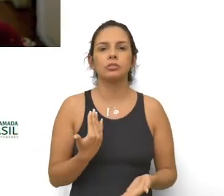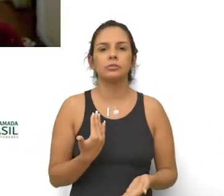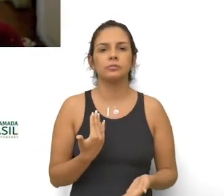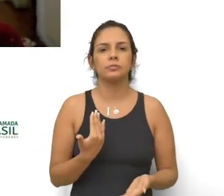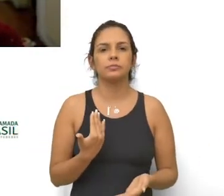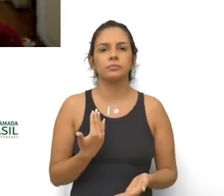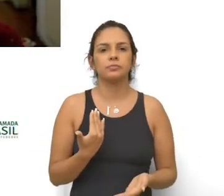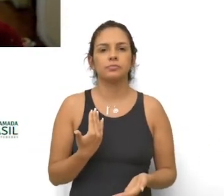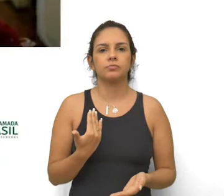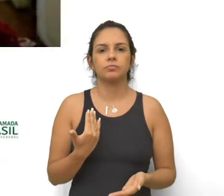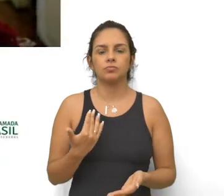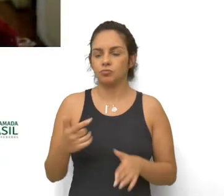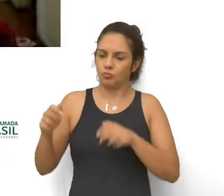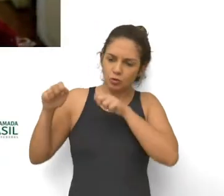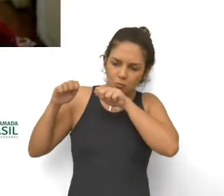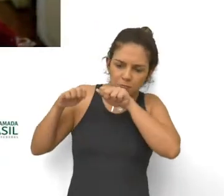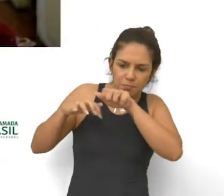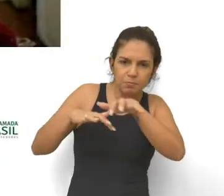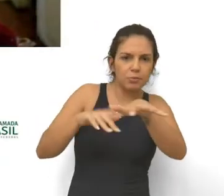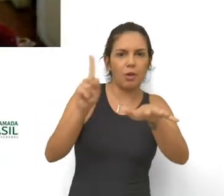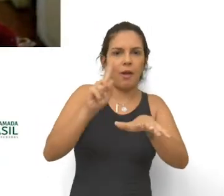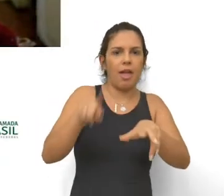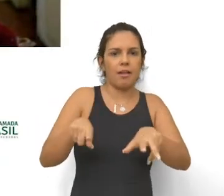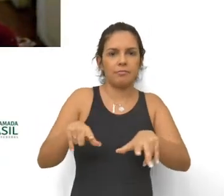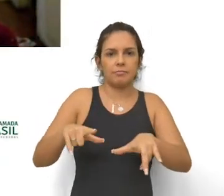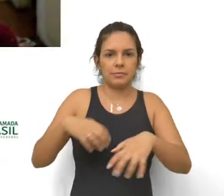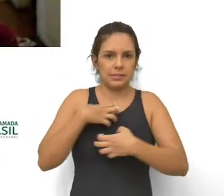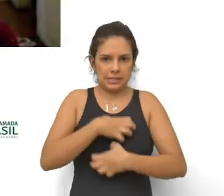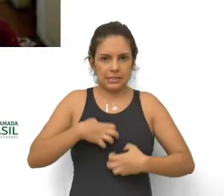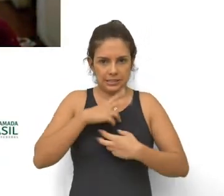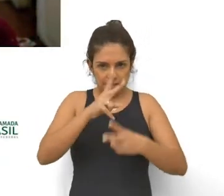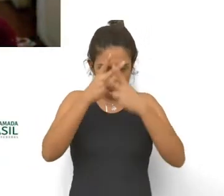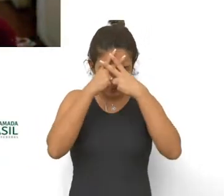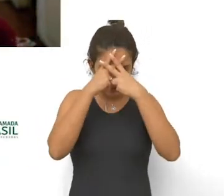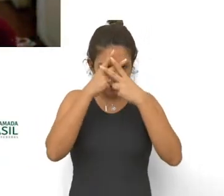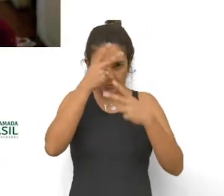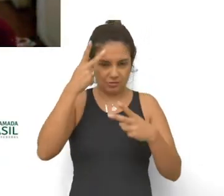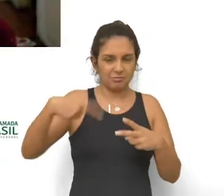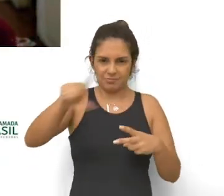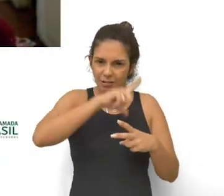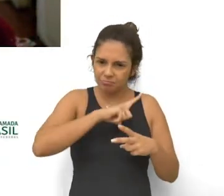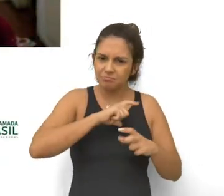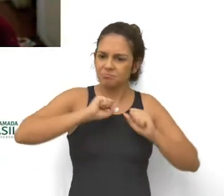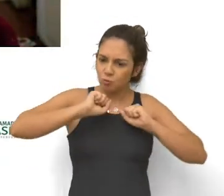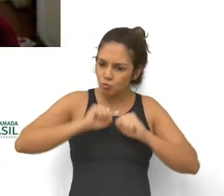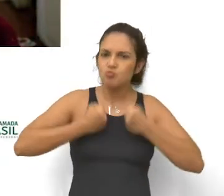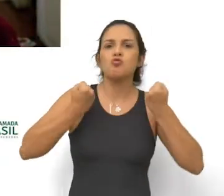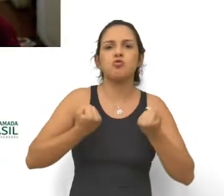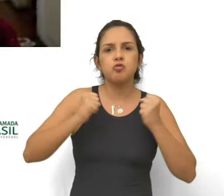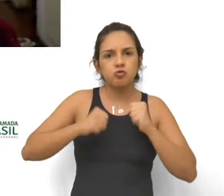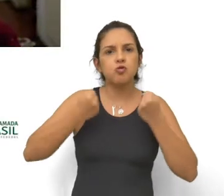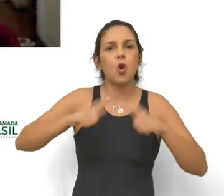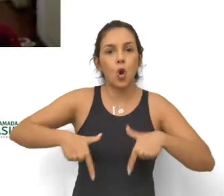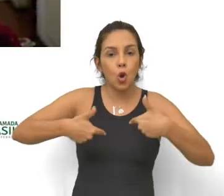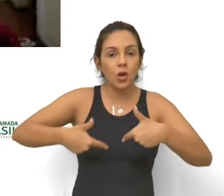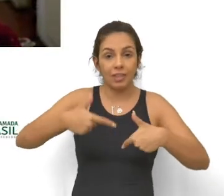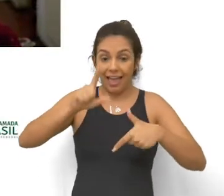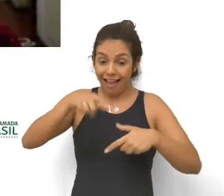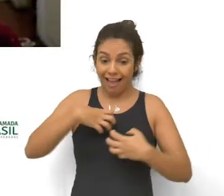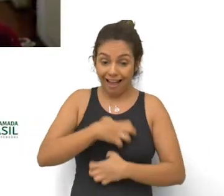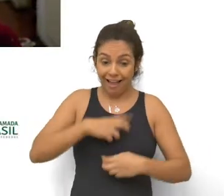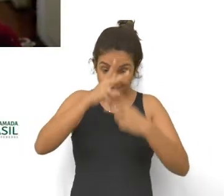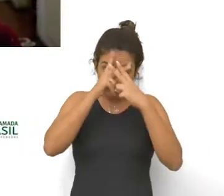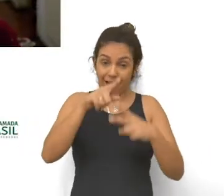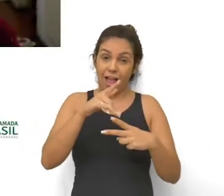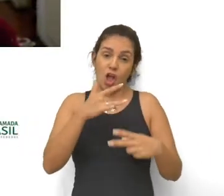haver passeatas de novo. Isso não é ressentimento. Tá. Vamos falar As pessoas estão proativas, elas não estão de vítimas queixosas. É